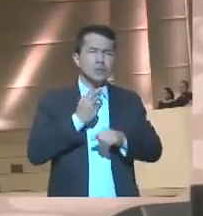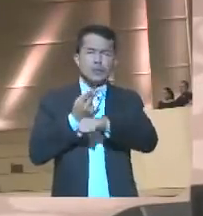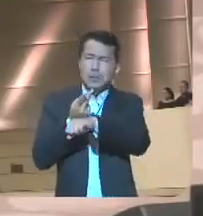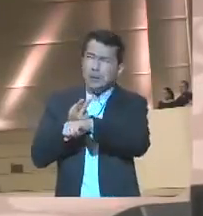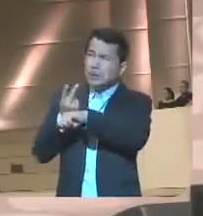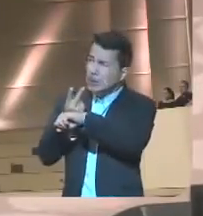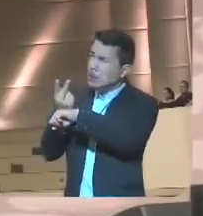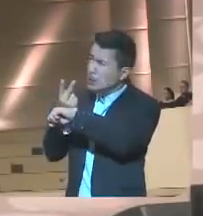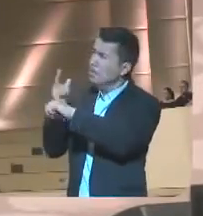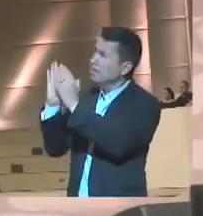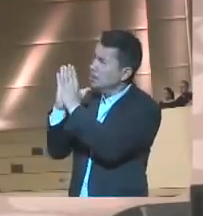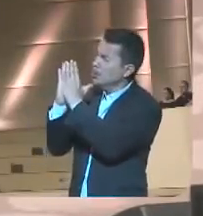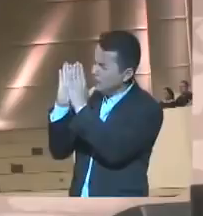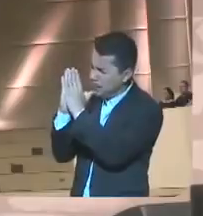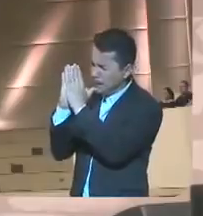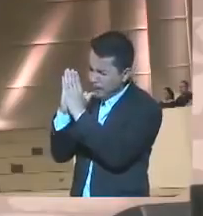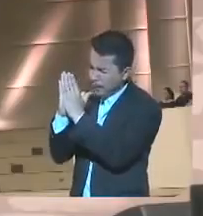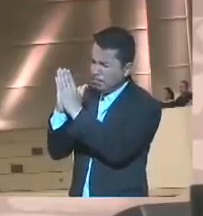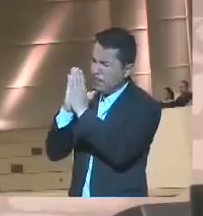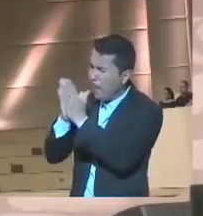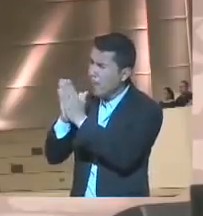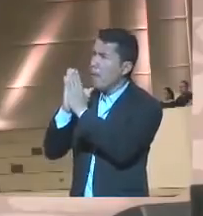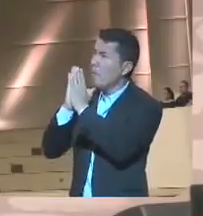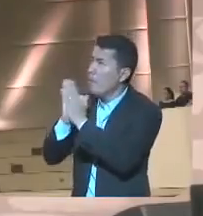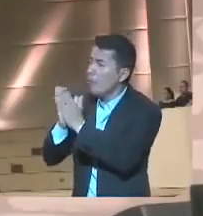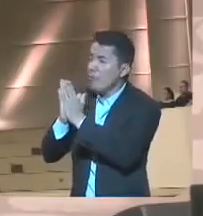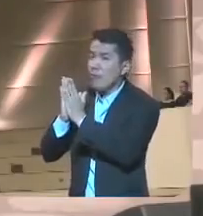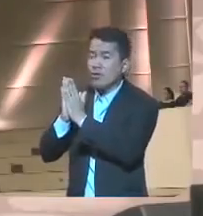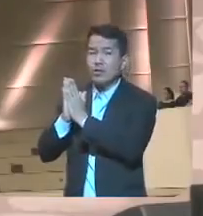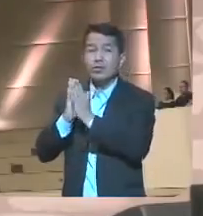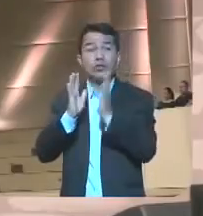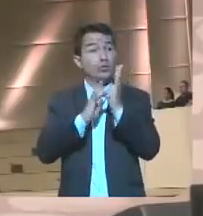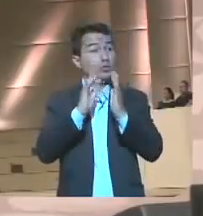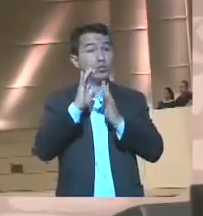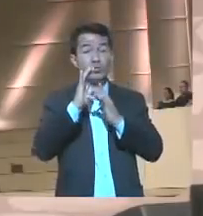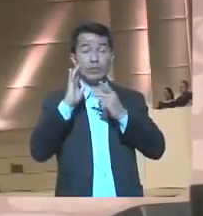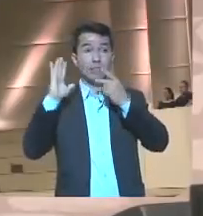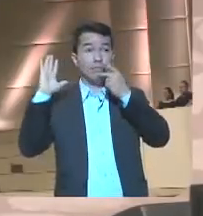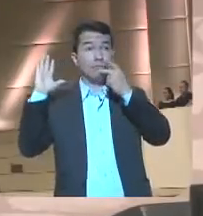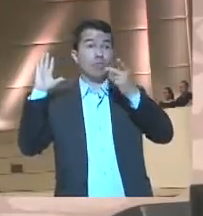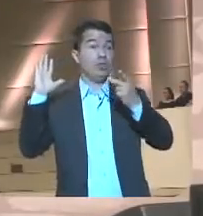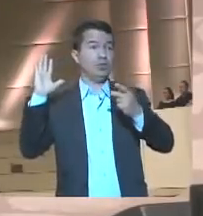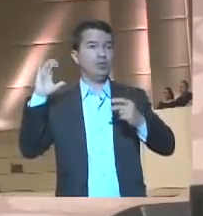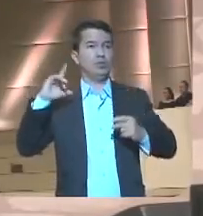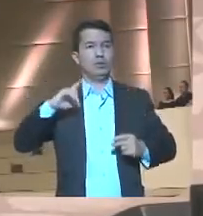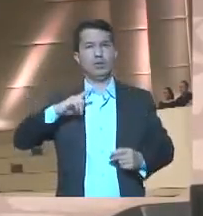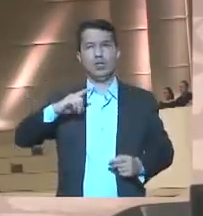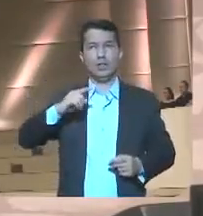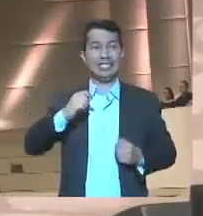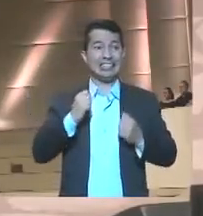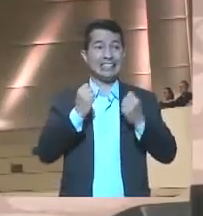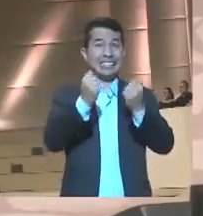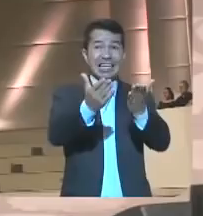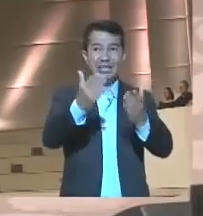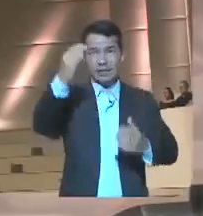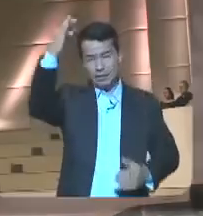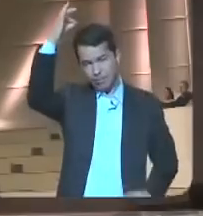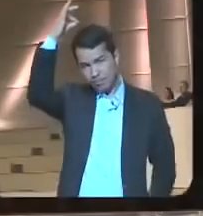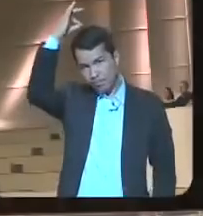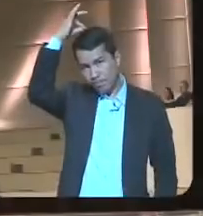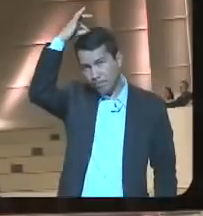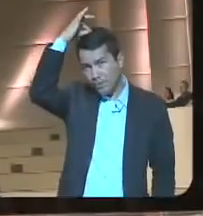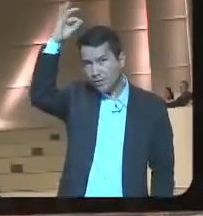receberia um selo uma bênção um presente esse selo essa bênção e esse